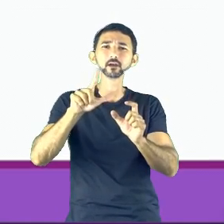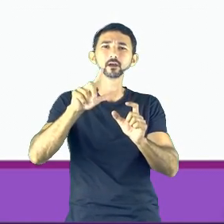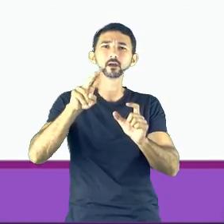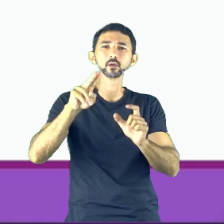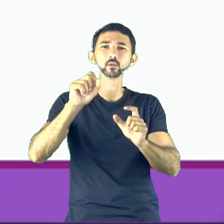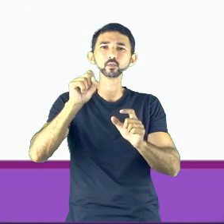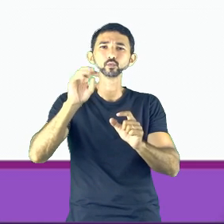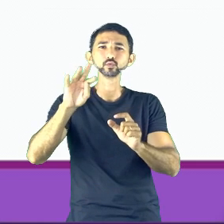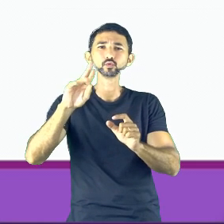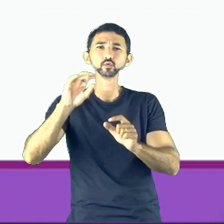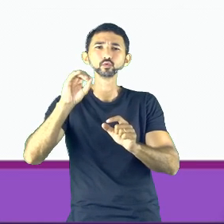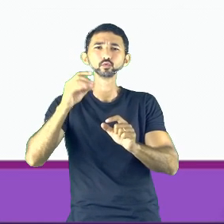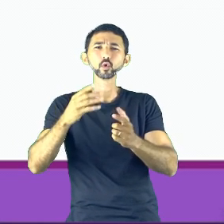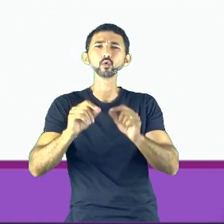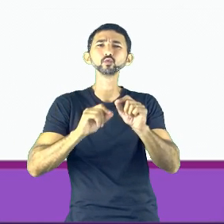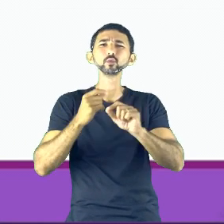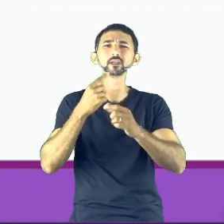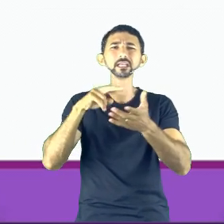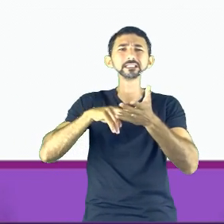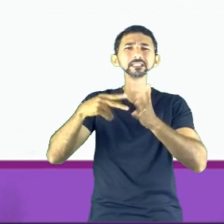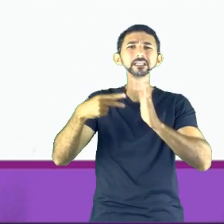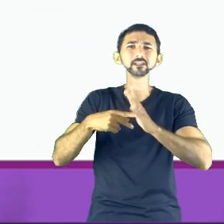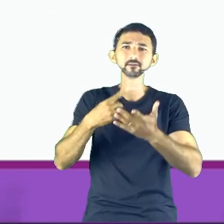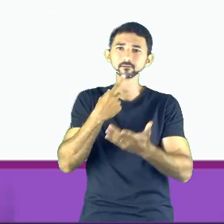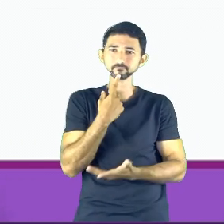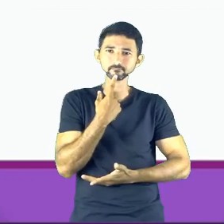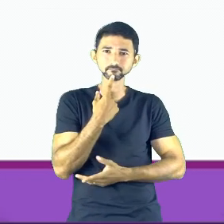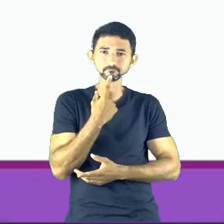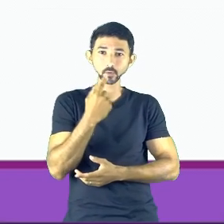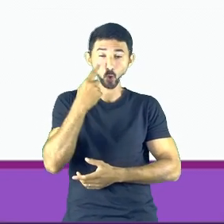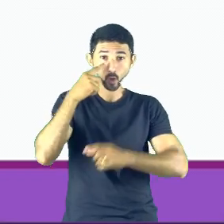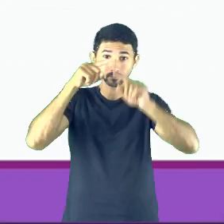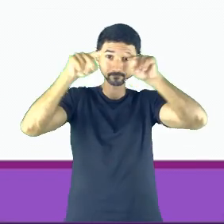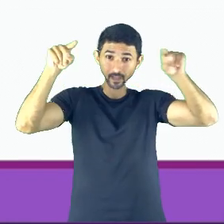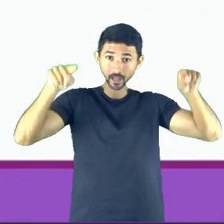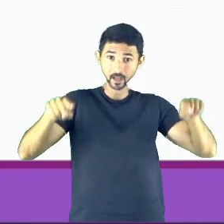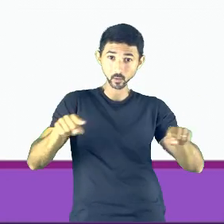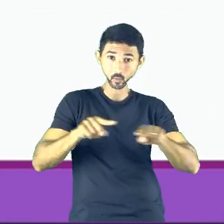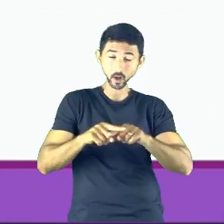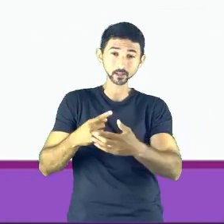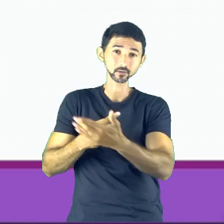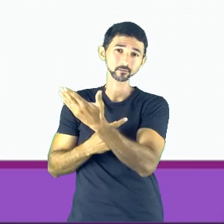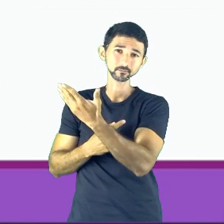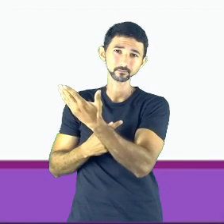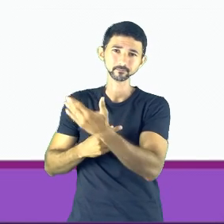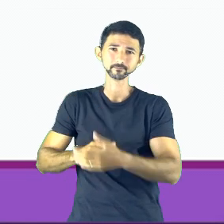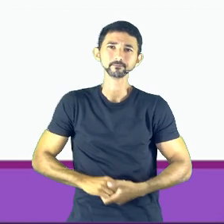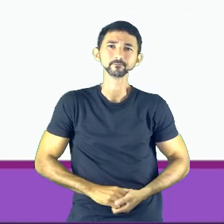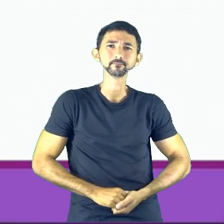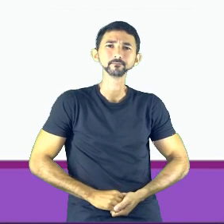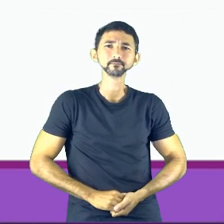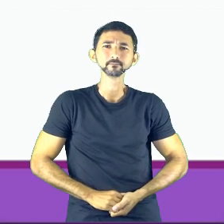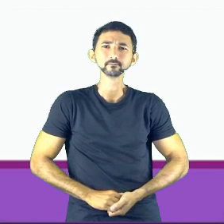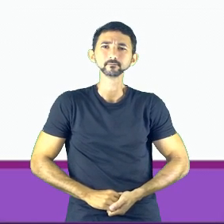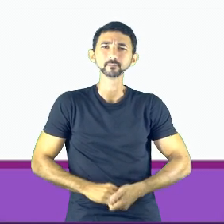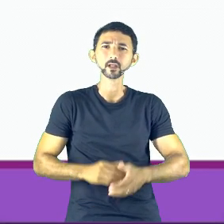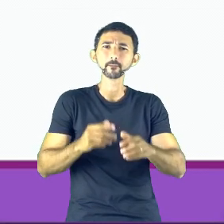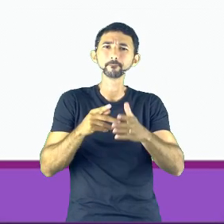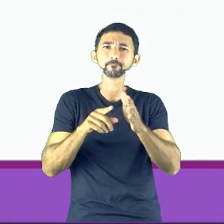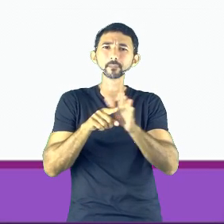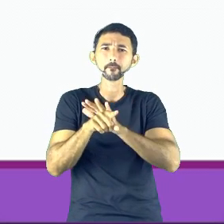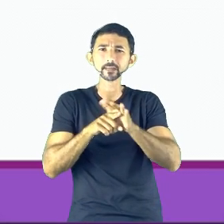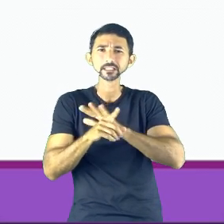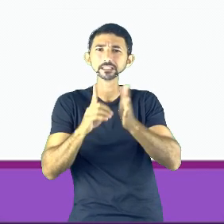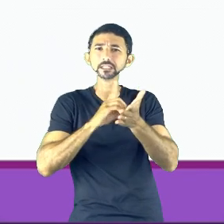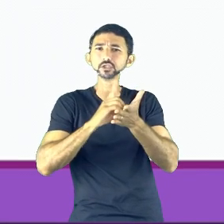vocês podem ver, é lustroso. Sabe o que significa? Está por aqui, ó. Se você não sabe,